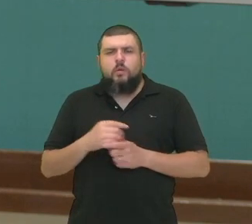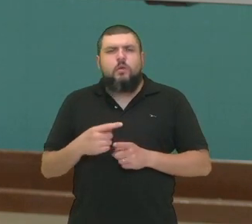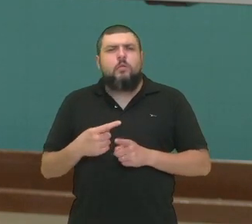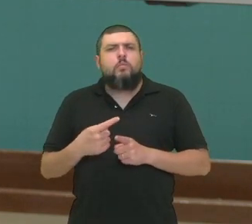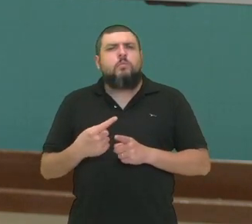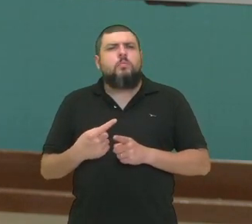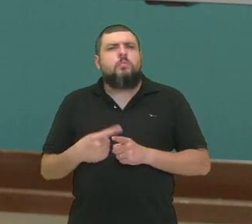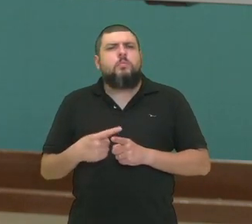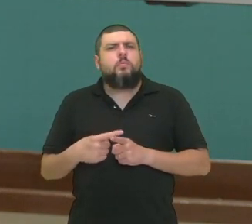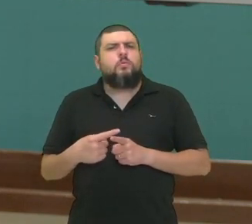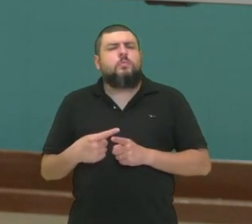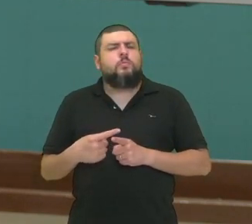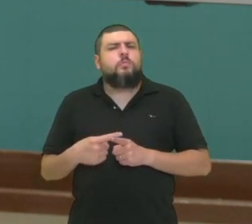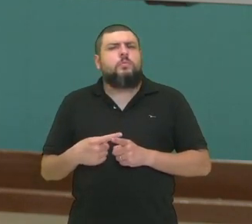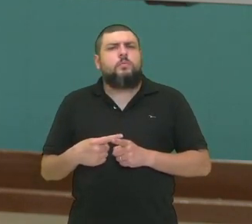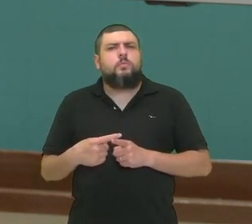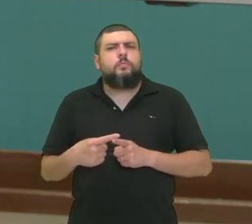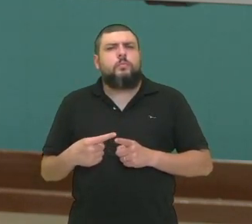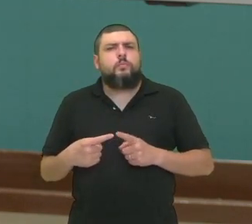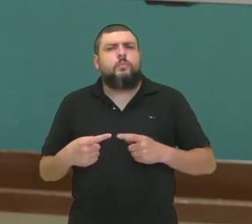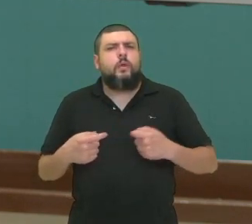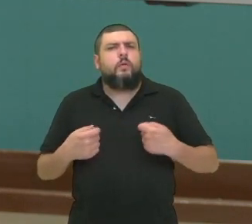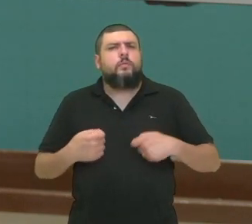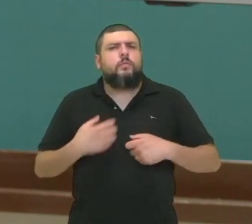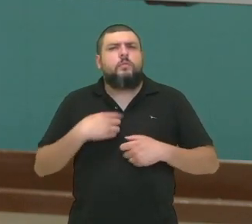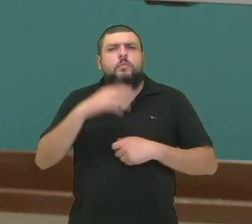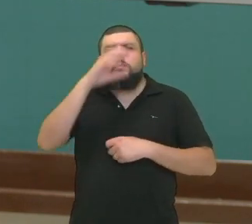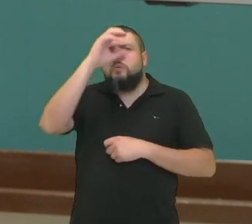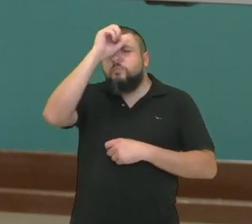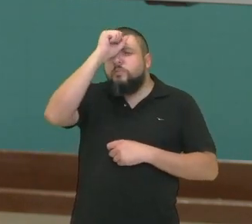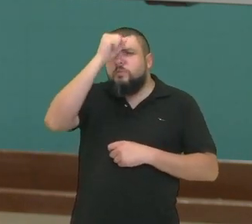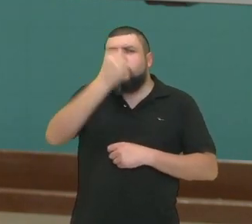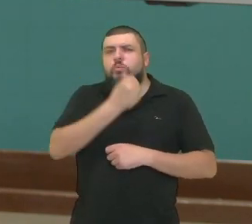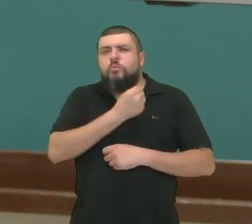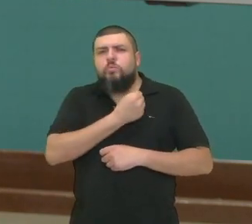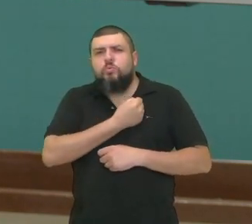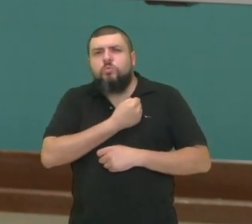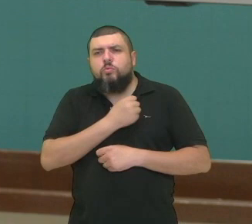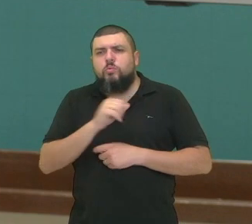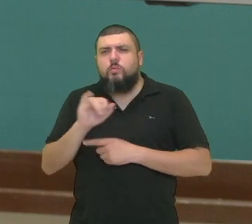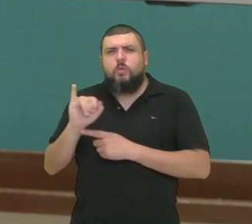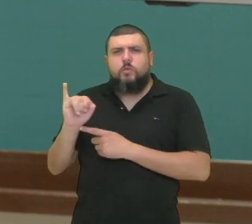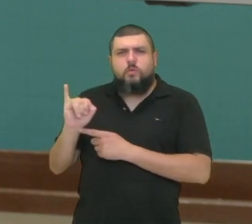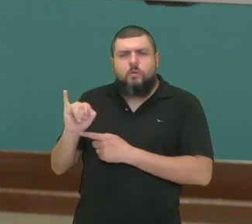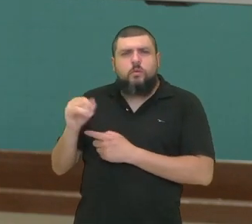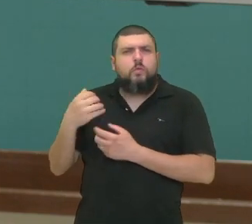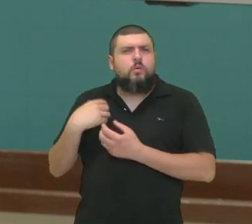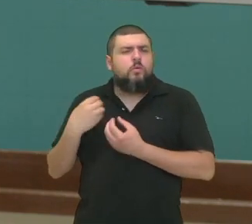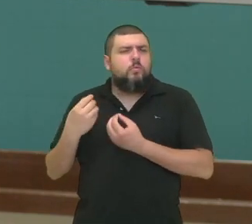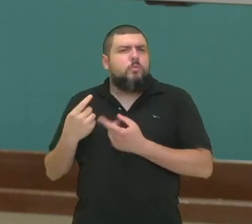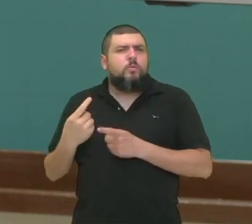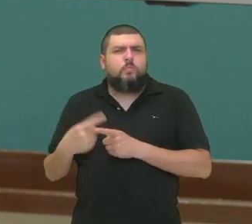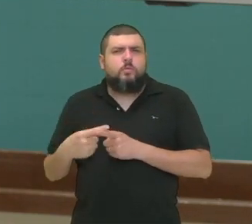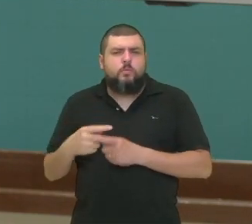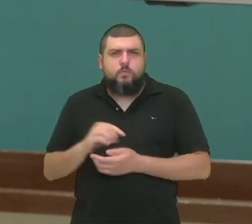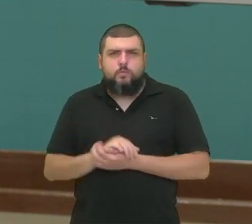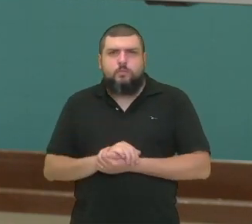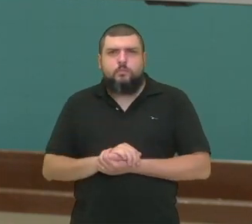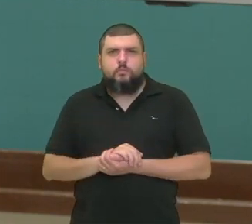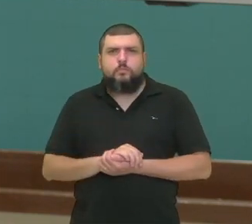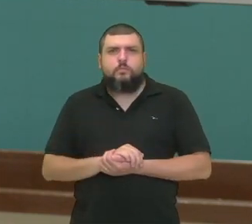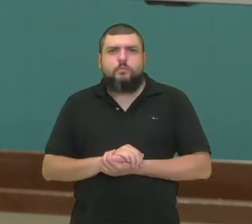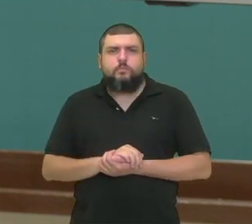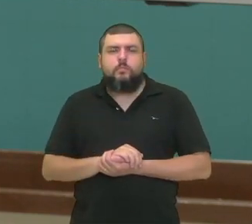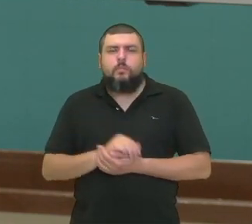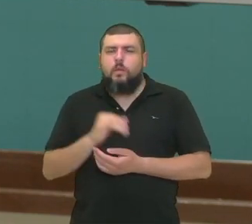necessidade desse valor imaginário, ou seja, a ampliação dos nossos conjuntos reais? Porque, por exemplo,